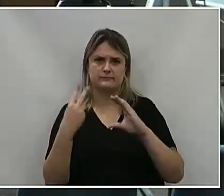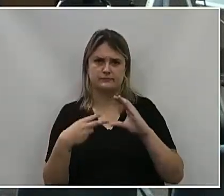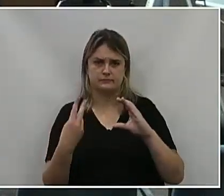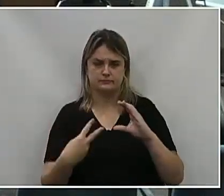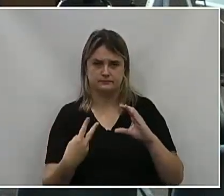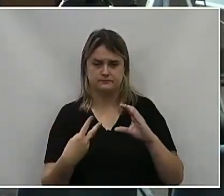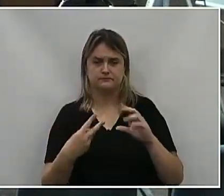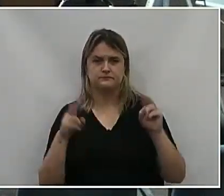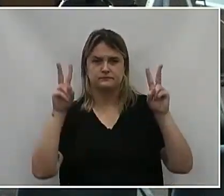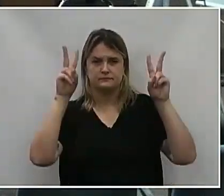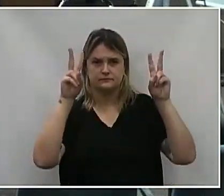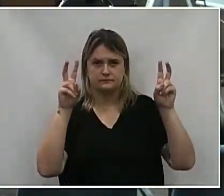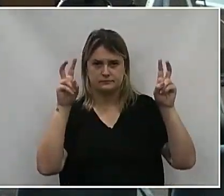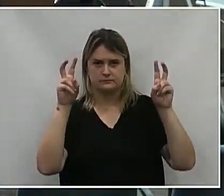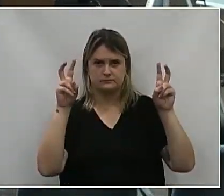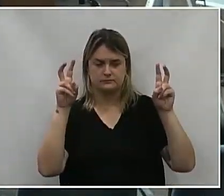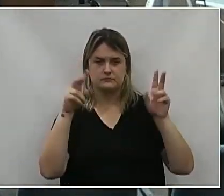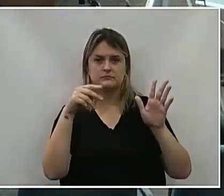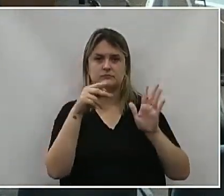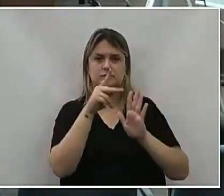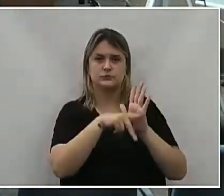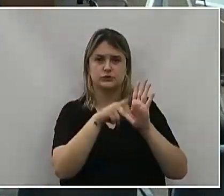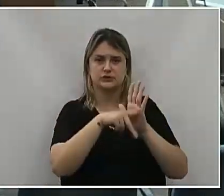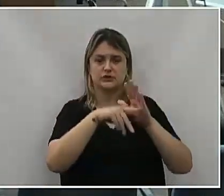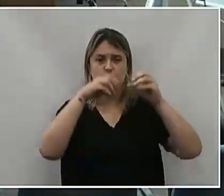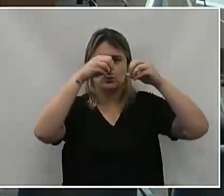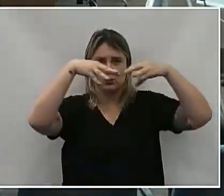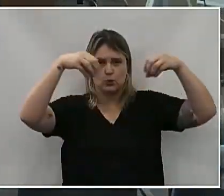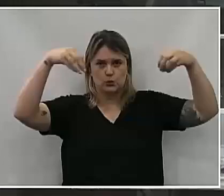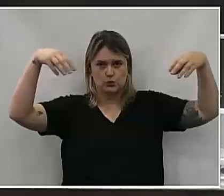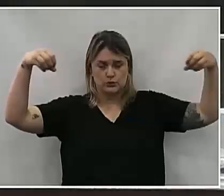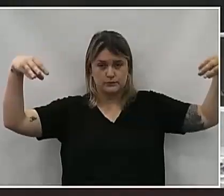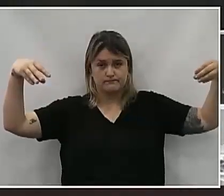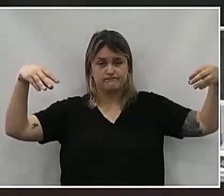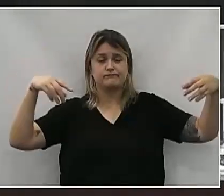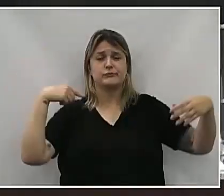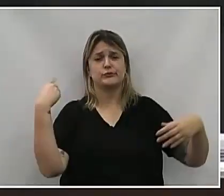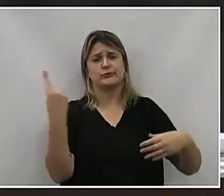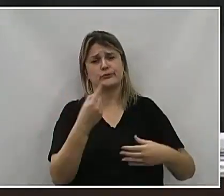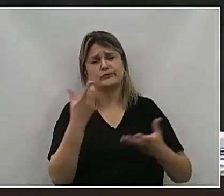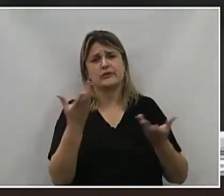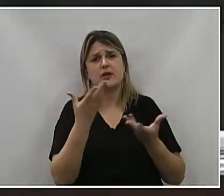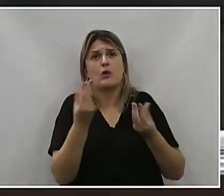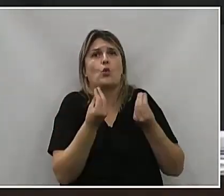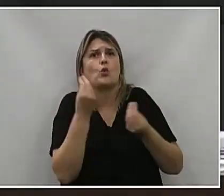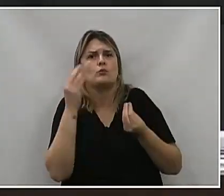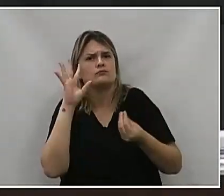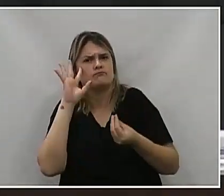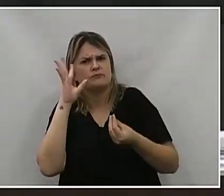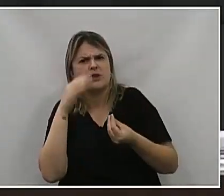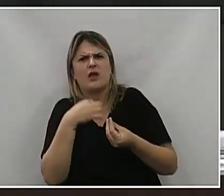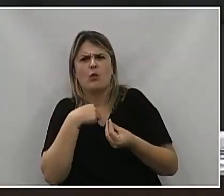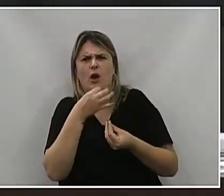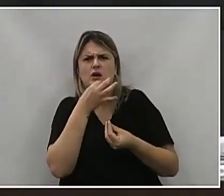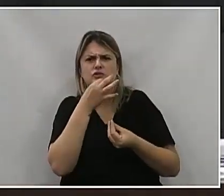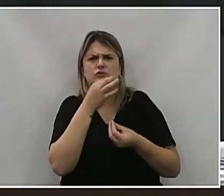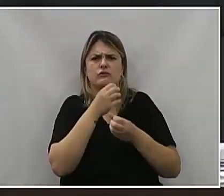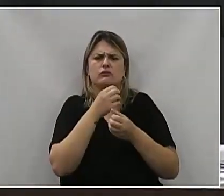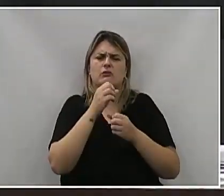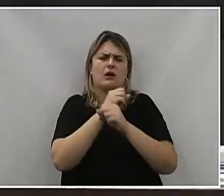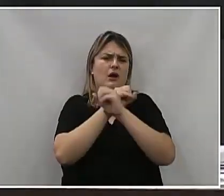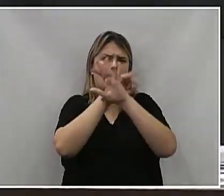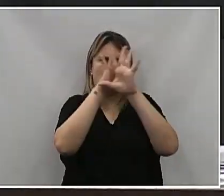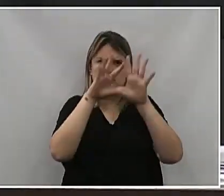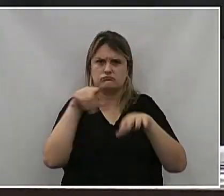a respeito do projeto de iluminação, nós queríamos a solução. Acredito que ficou no entendimento